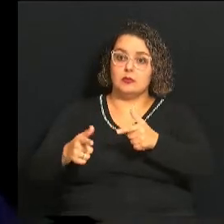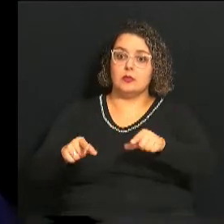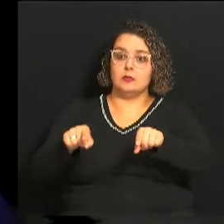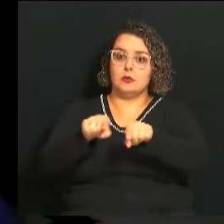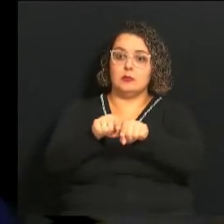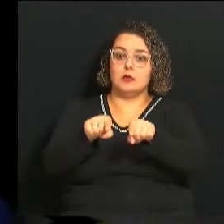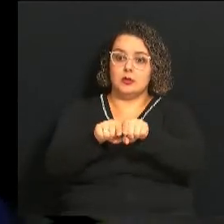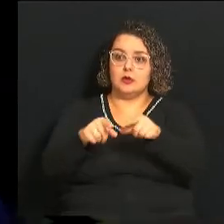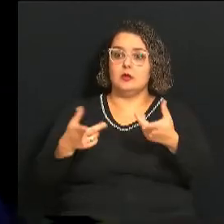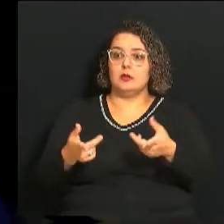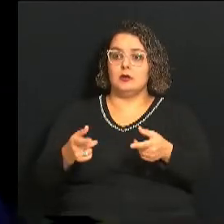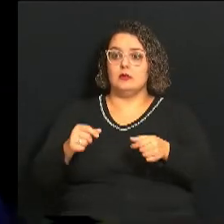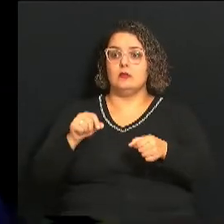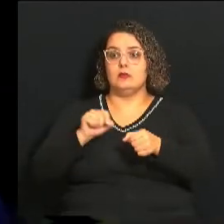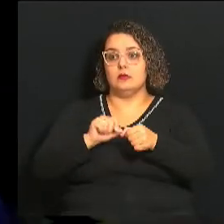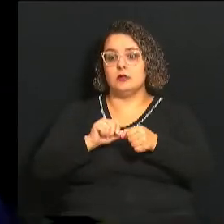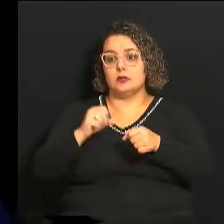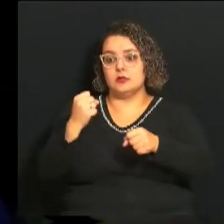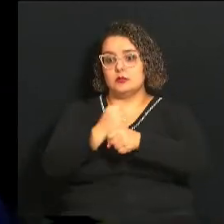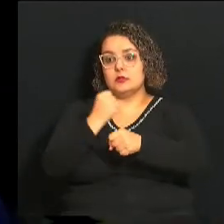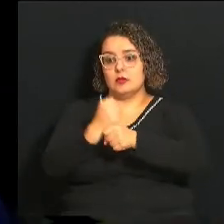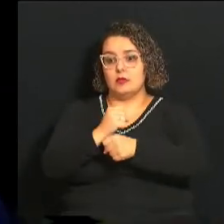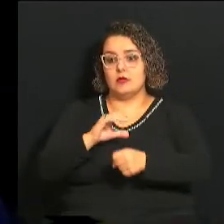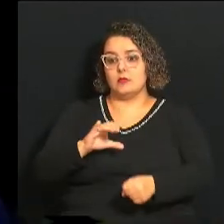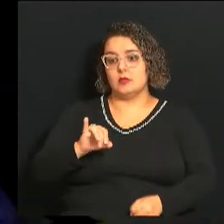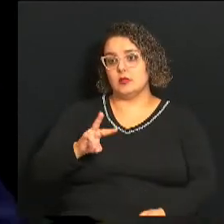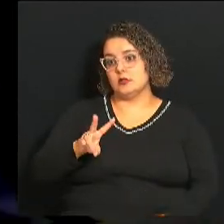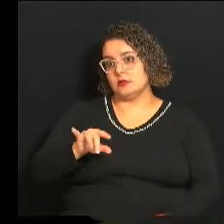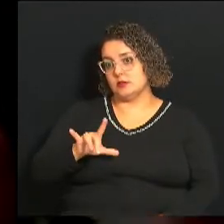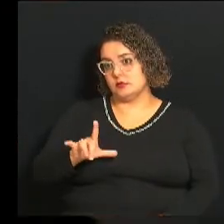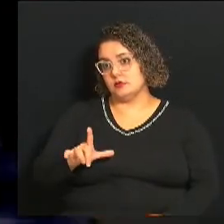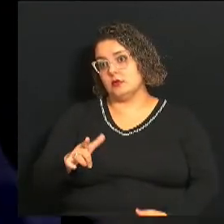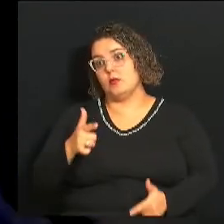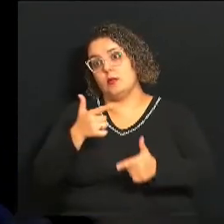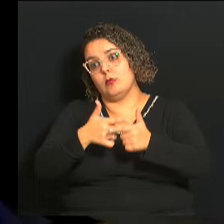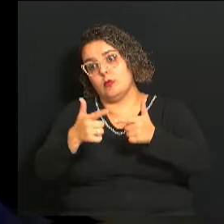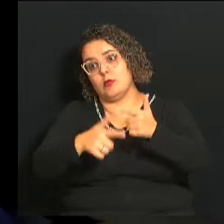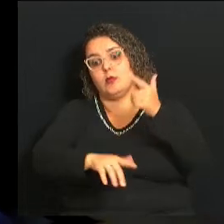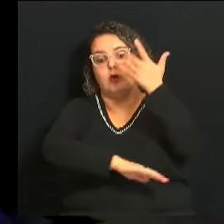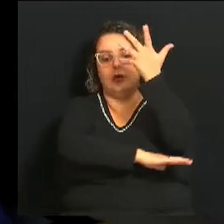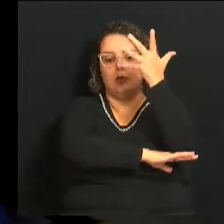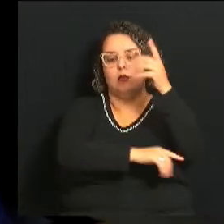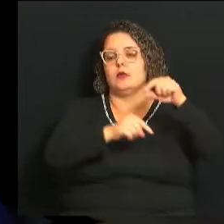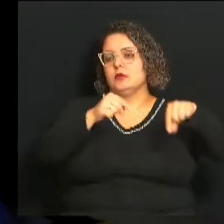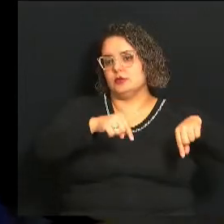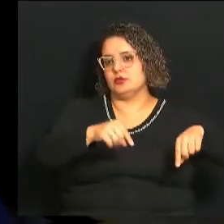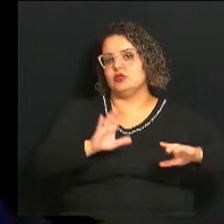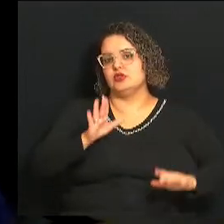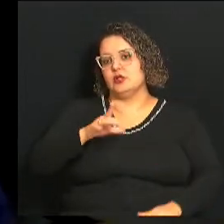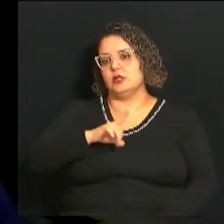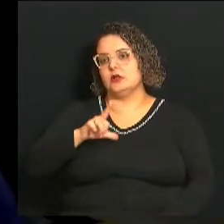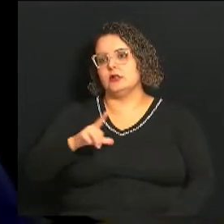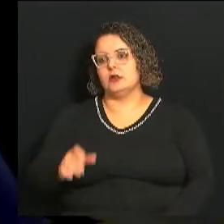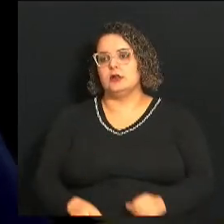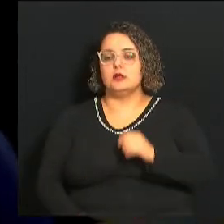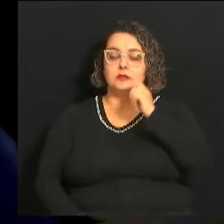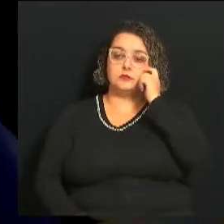fazer essa obra civil e trazer transtorno para a vegetação naquele local que já tem a árvore. Tá bom?